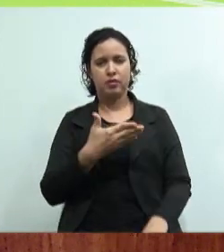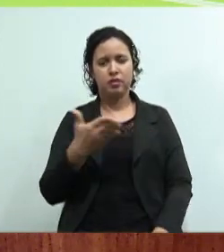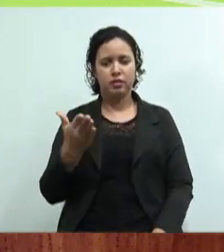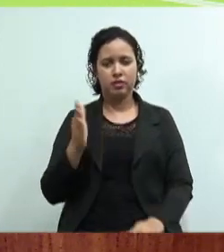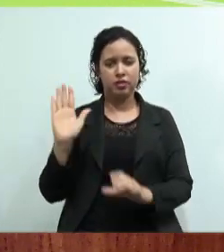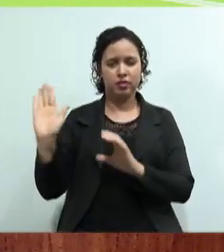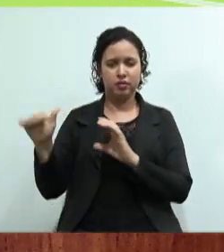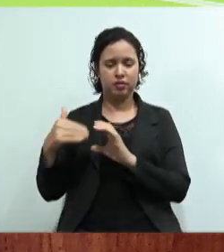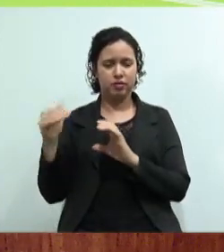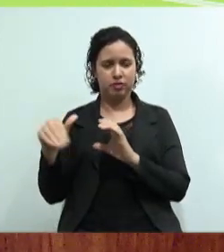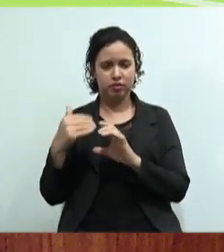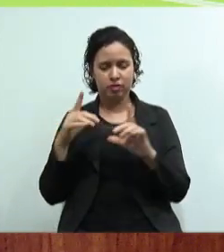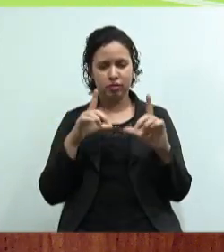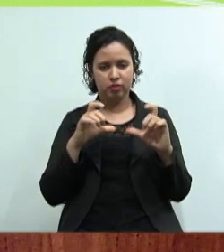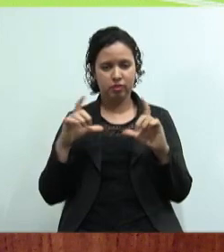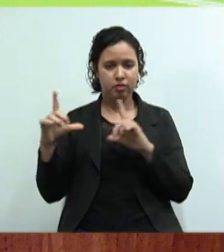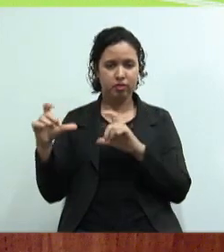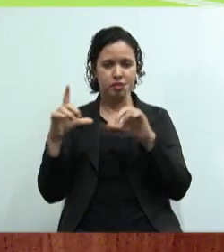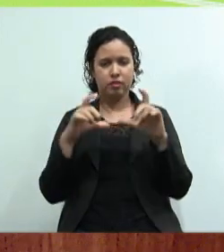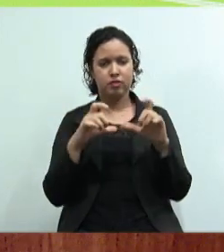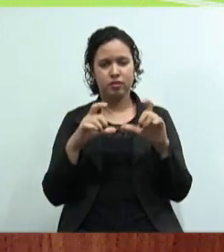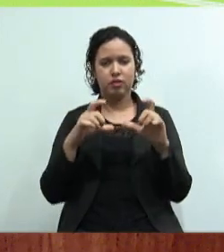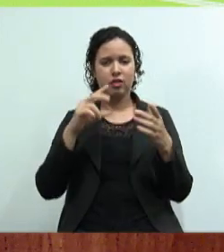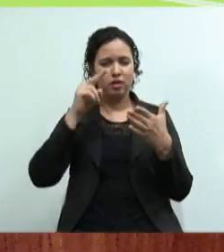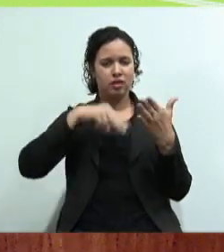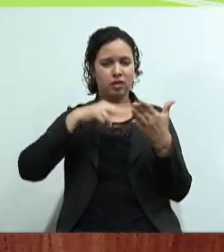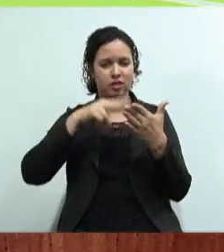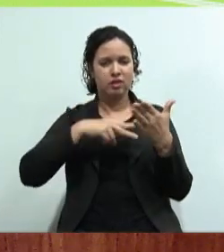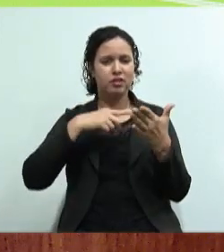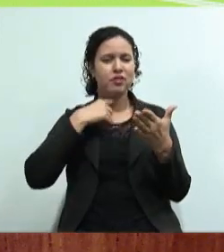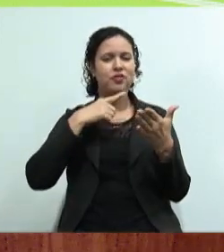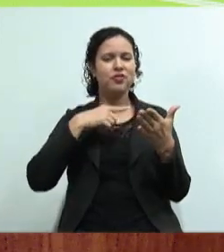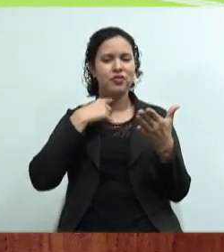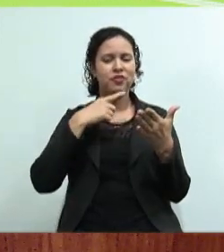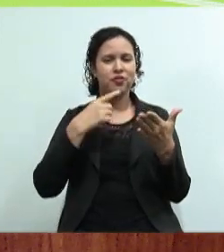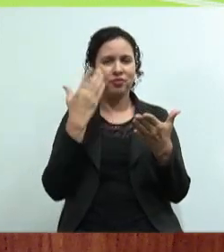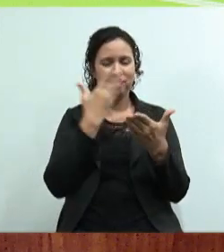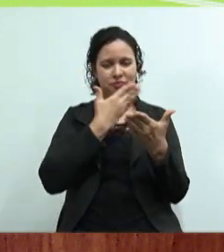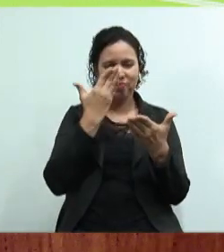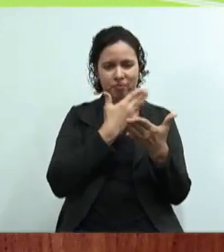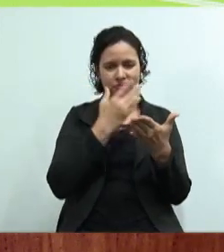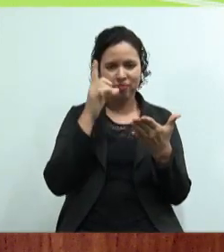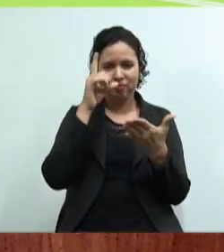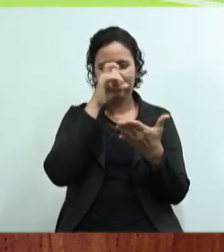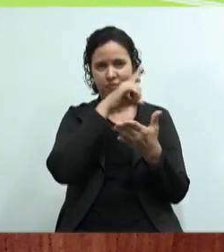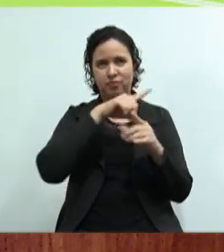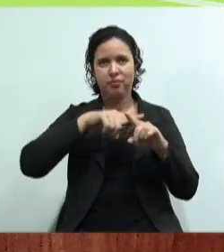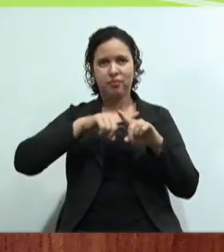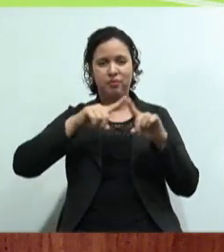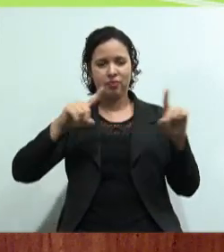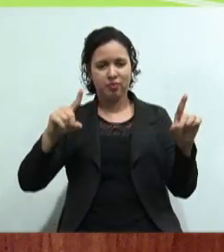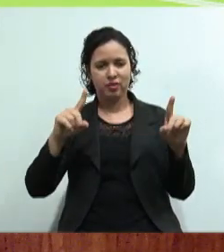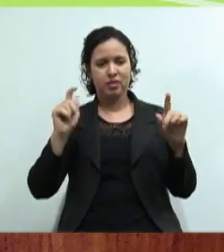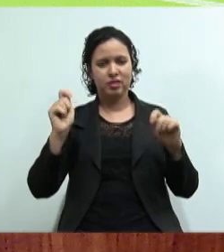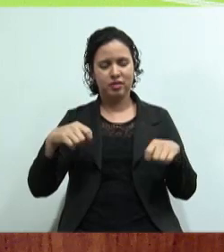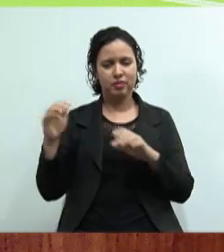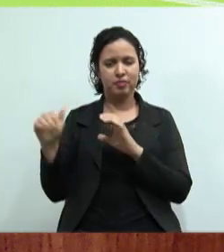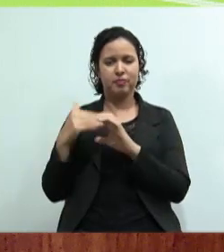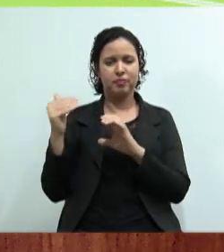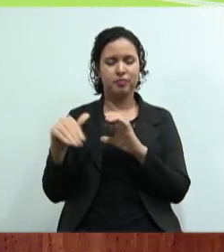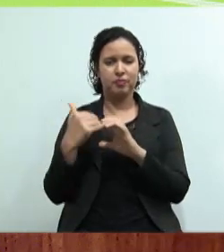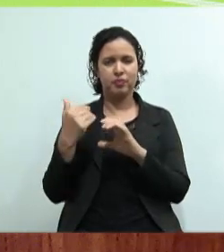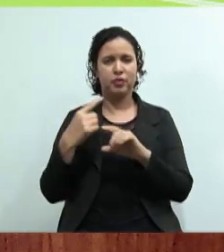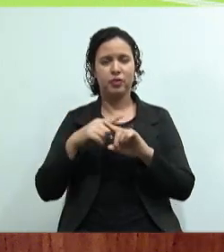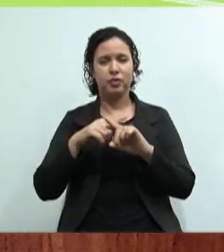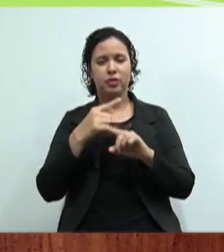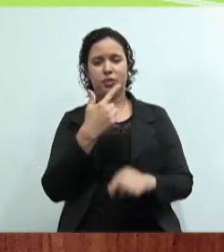enviaram direto a foto no caderno, eu não consigo ler diretamente, ficou um pouco mais difícil. Mas pelo menos estão participando bem. E outra